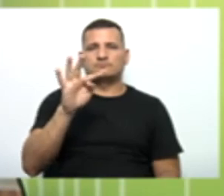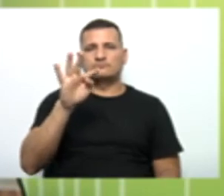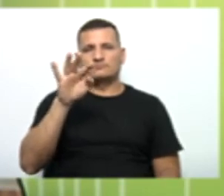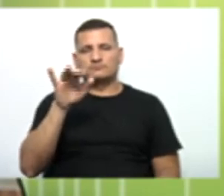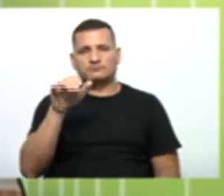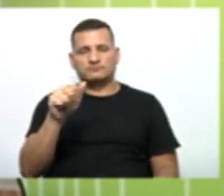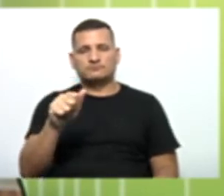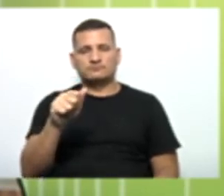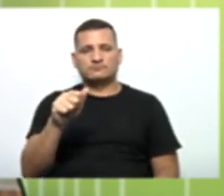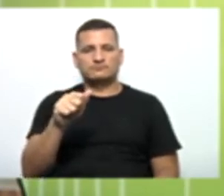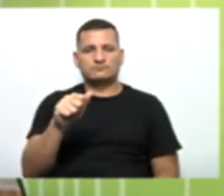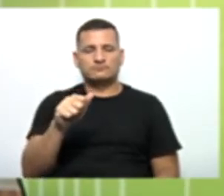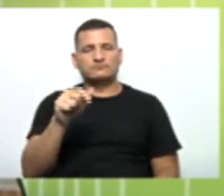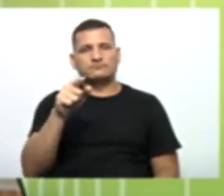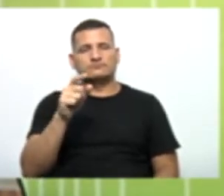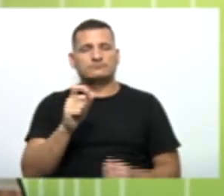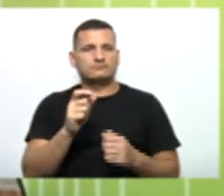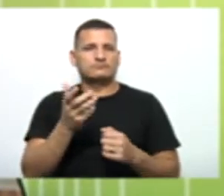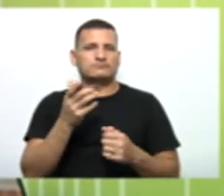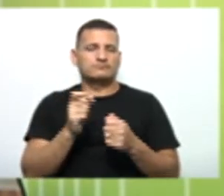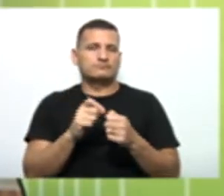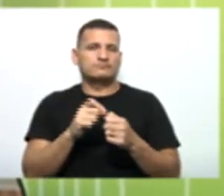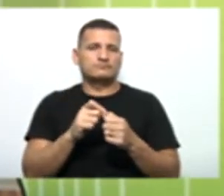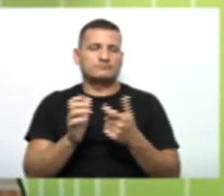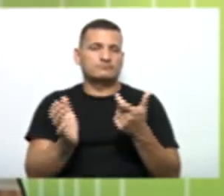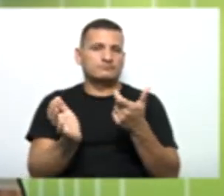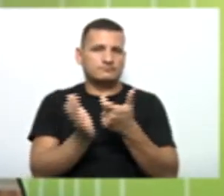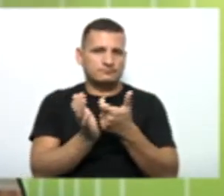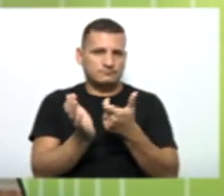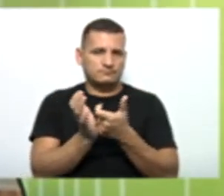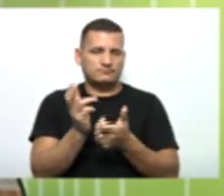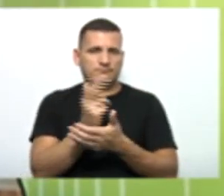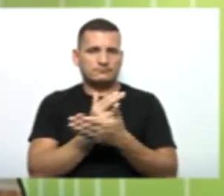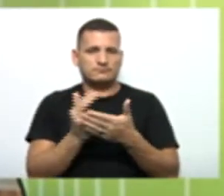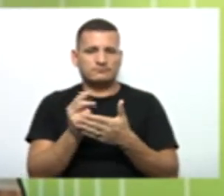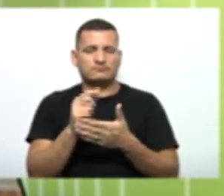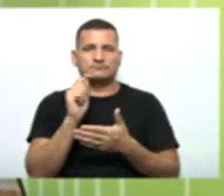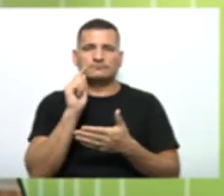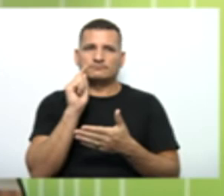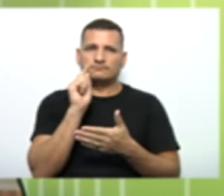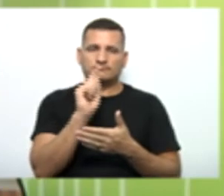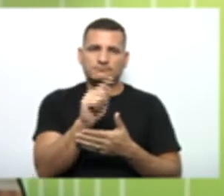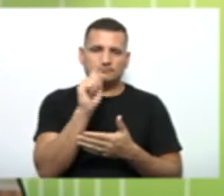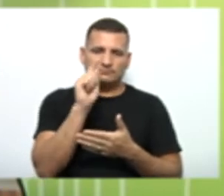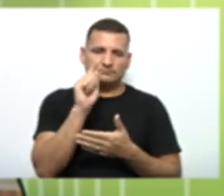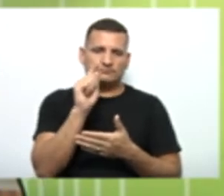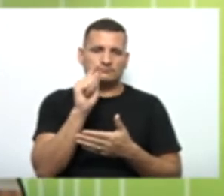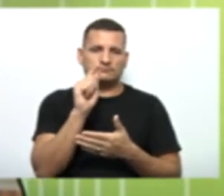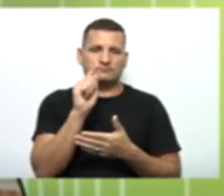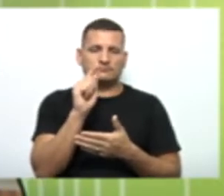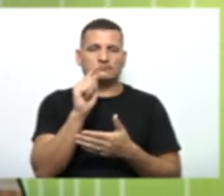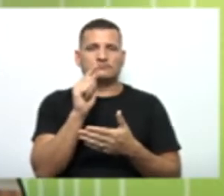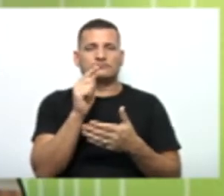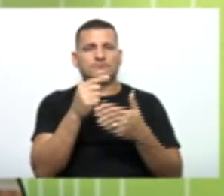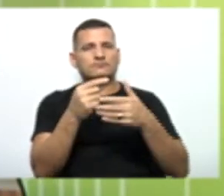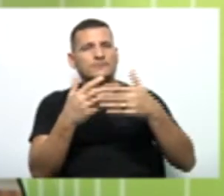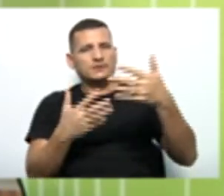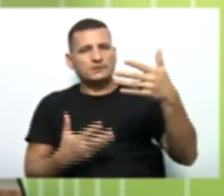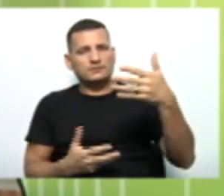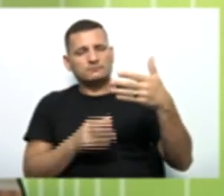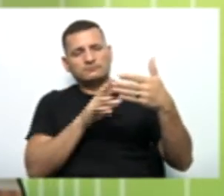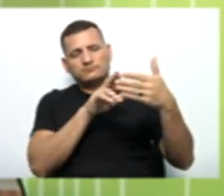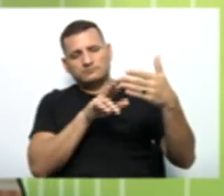lá eu quero fazer um diagrama de classe. Você vai lá clicar lá no diagrama de classe e ele vai dar todas